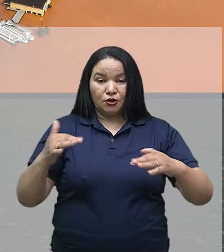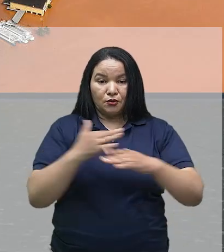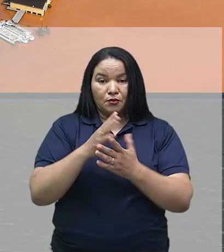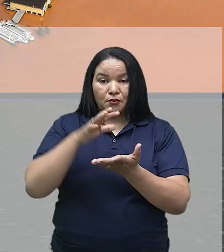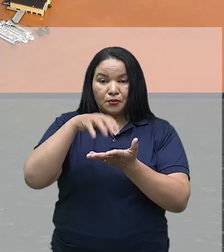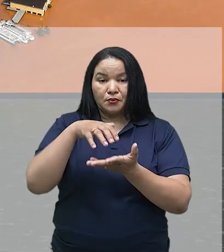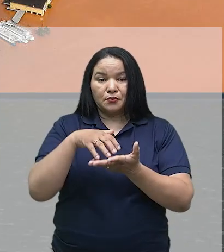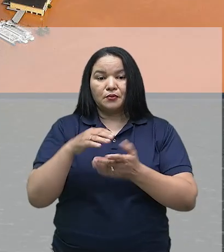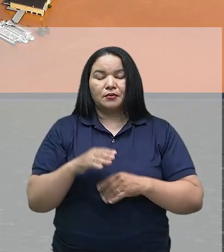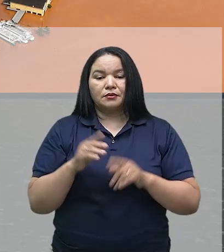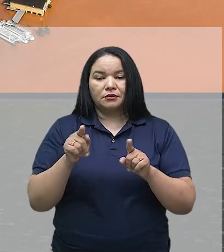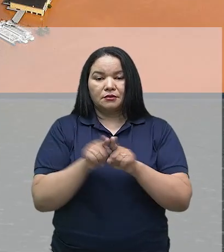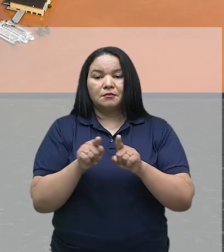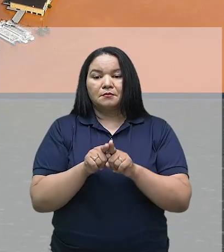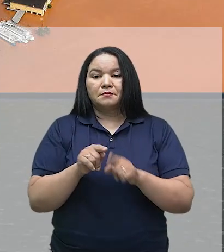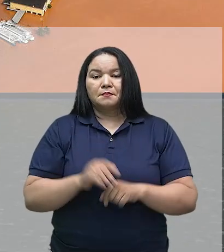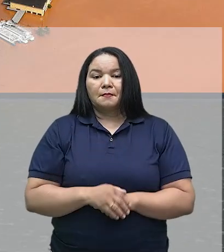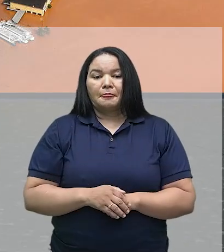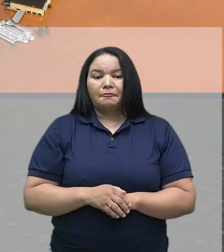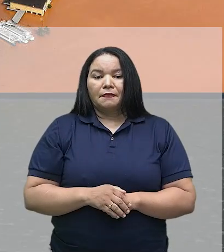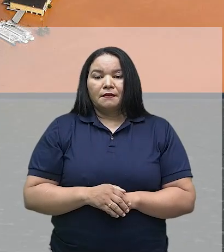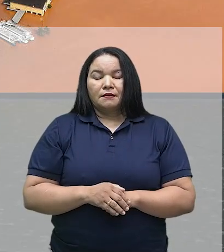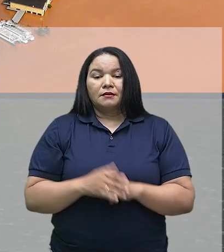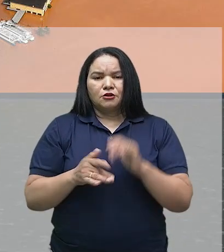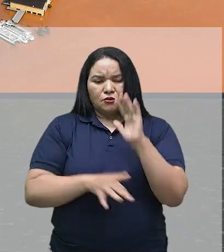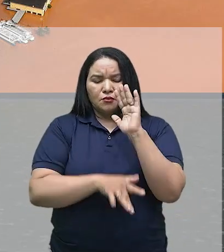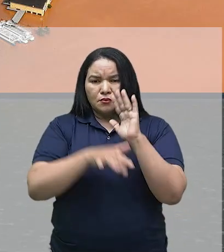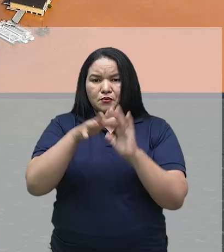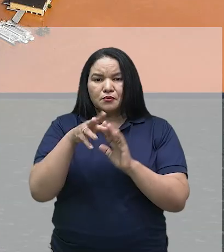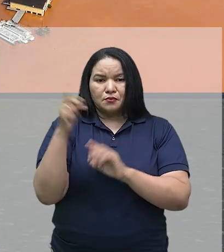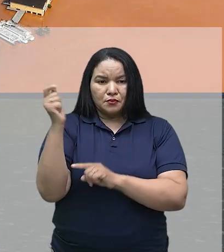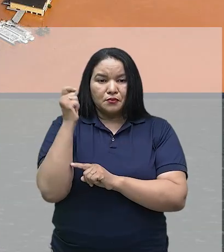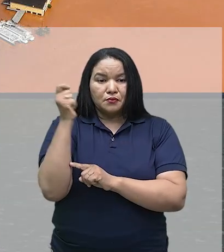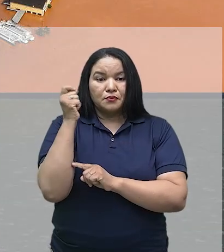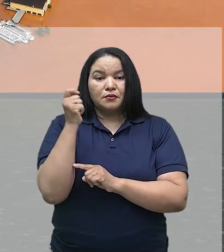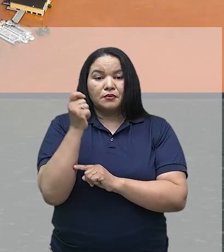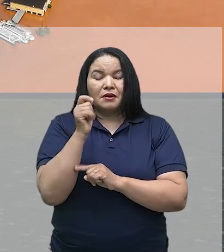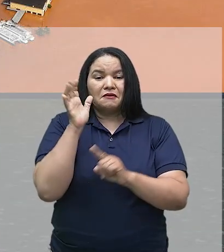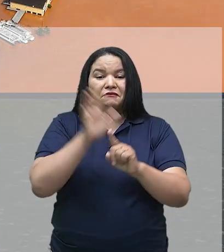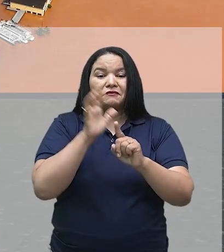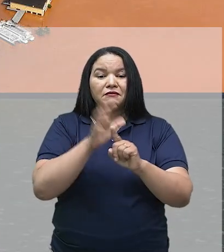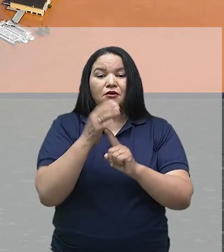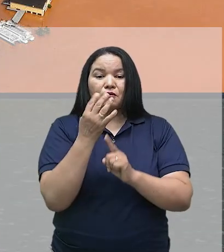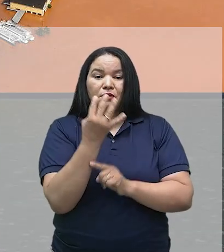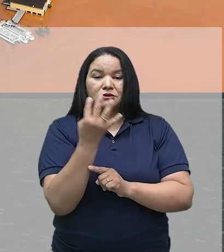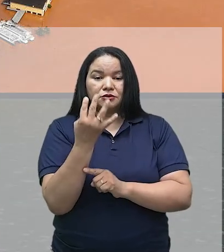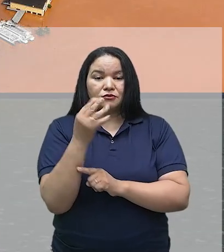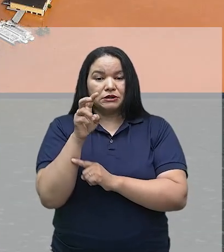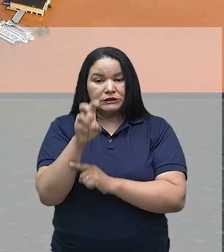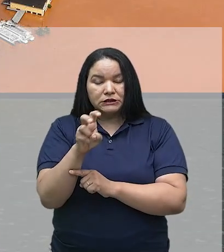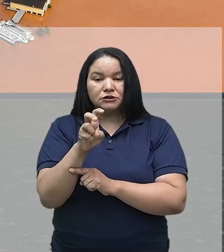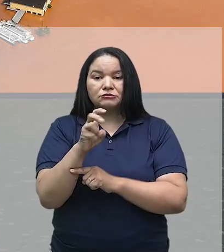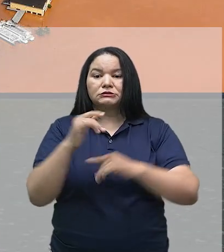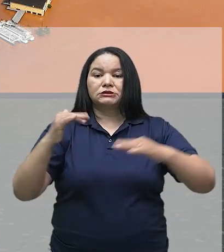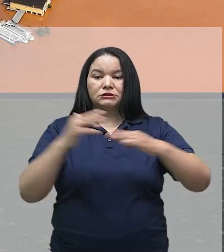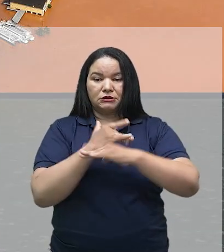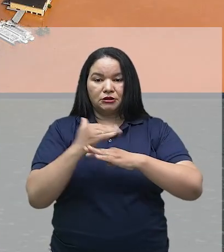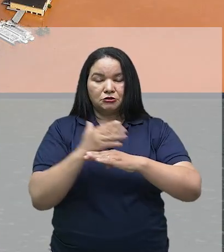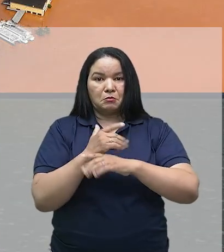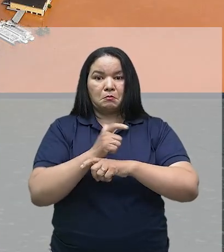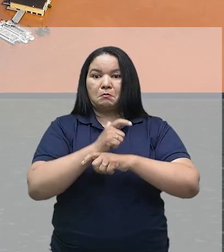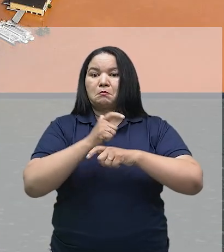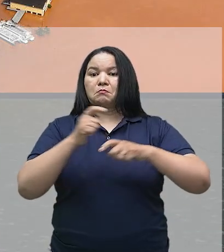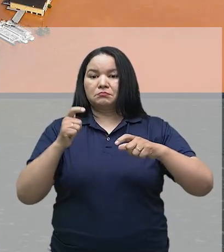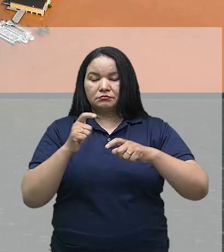Porto Alegre. As enchentes e alagamentos no Rio Grande do Sul, eles afetaram 445 cidades, ou seja,